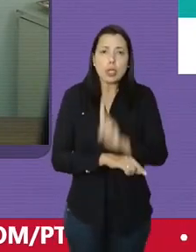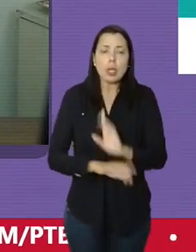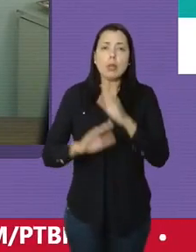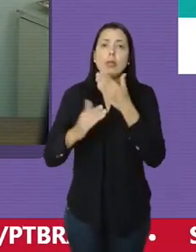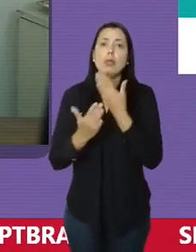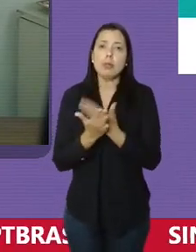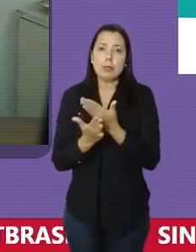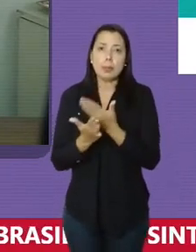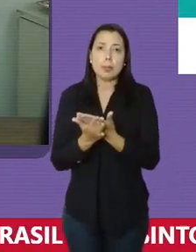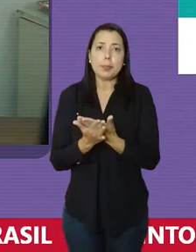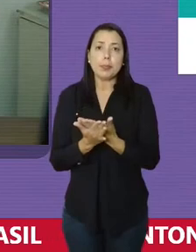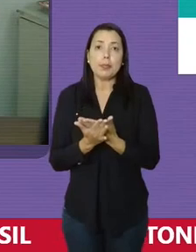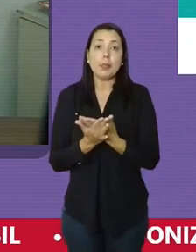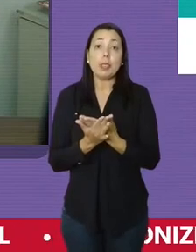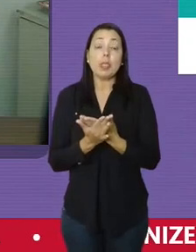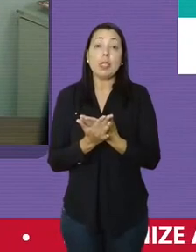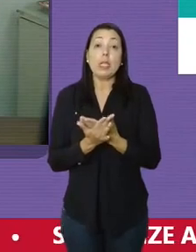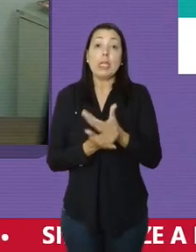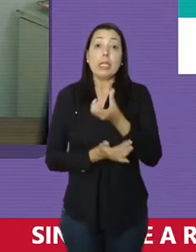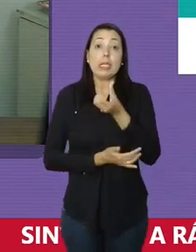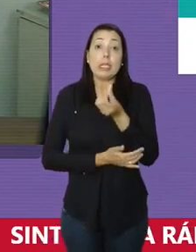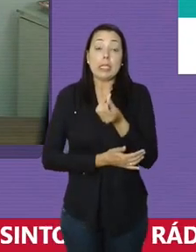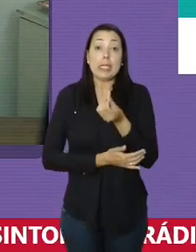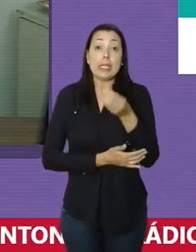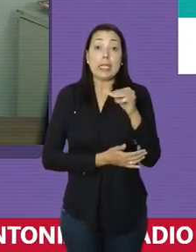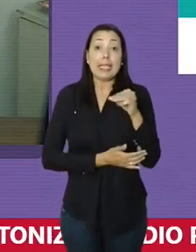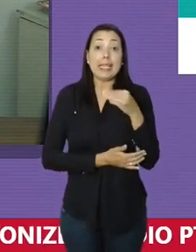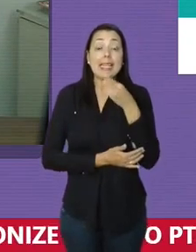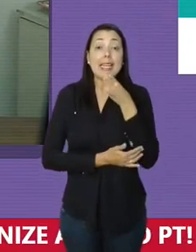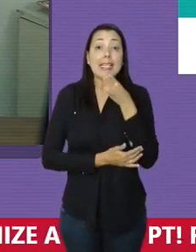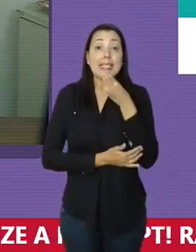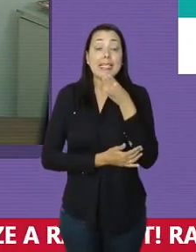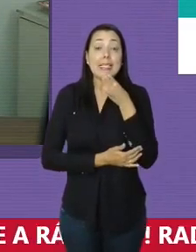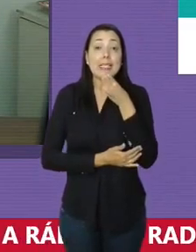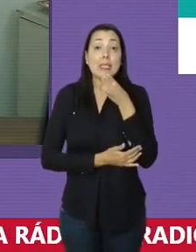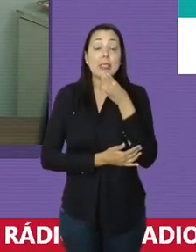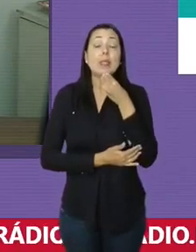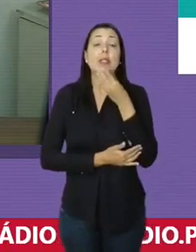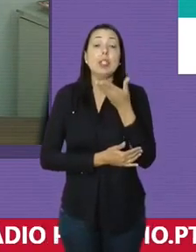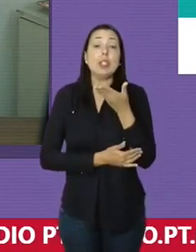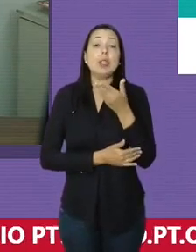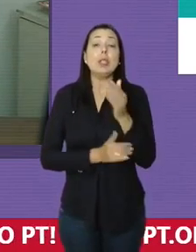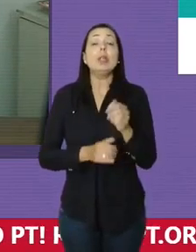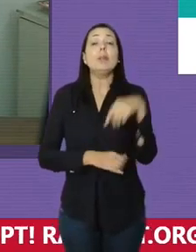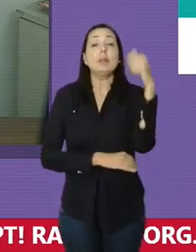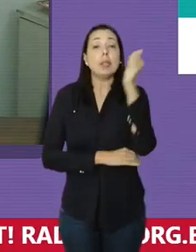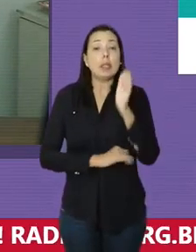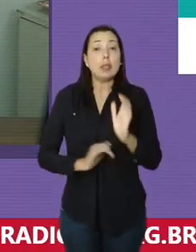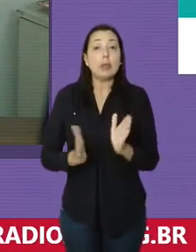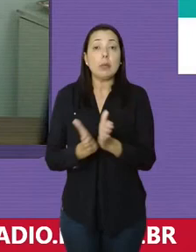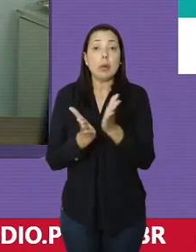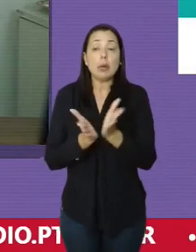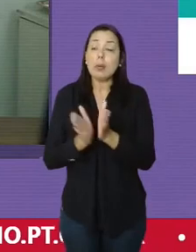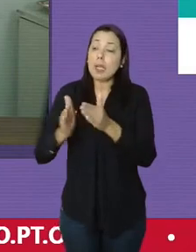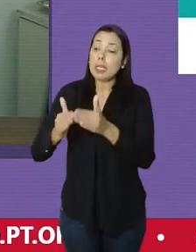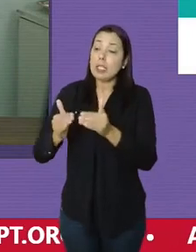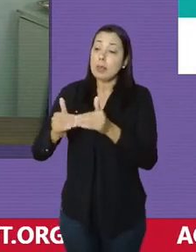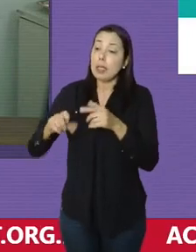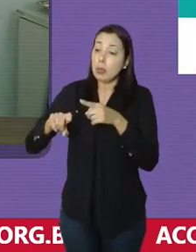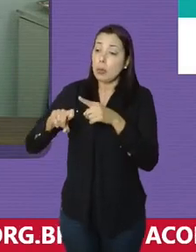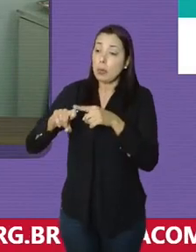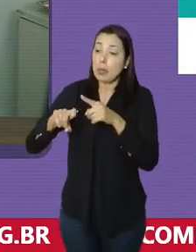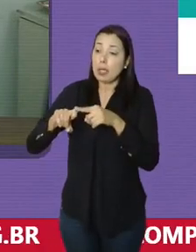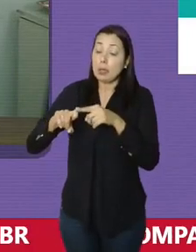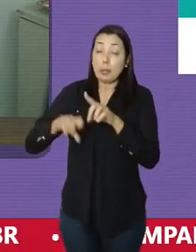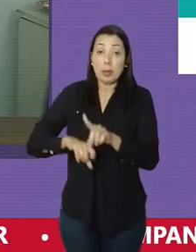de estudar. Pelos 63 milhões de brasileiros pobres que passaram a receber atendimento médico